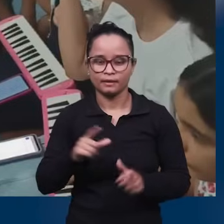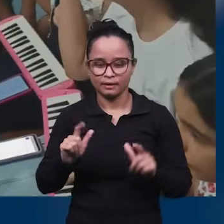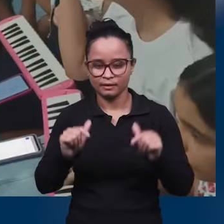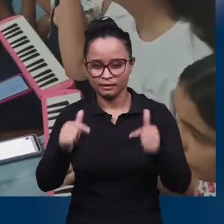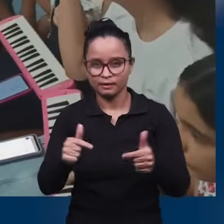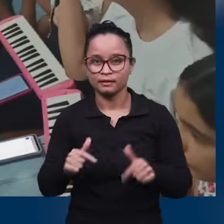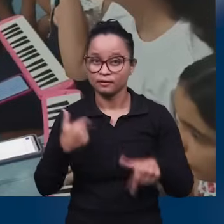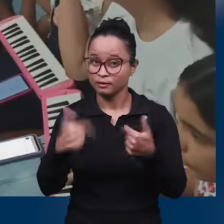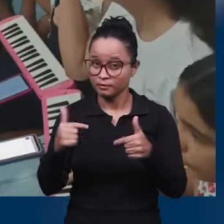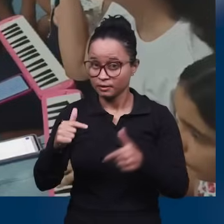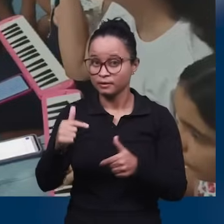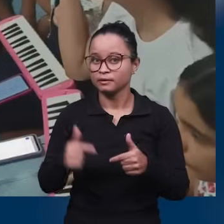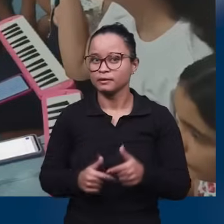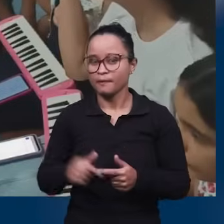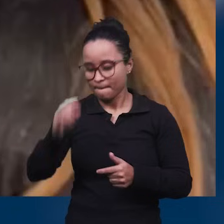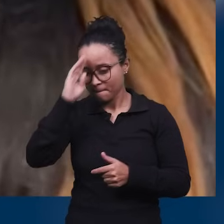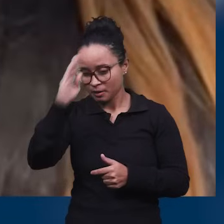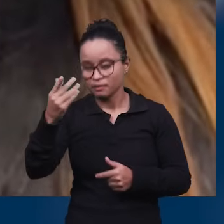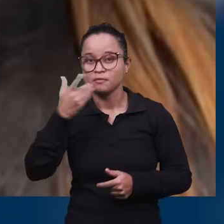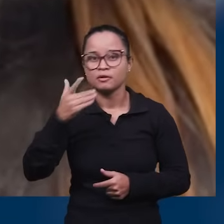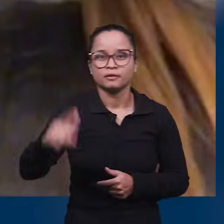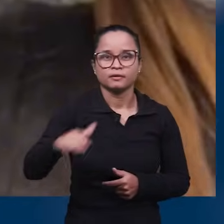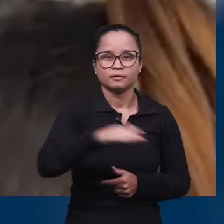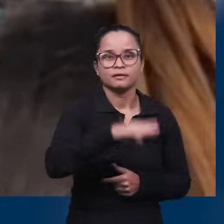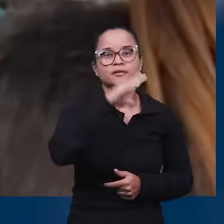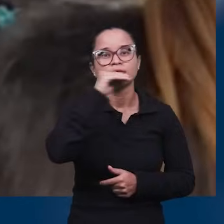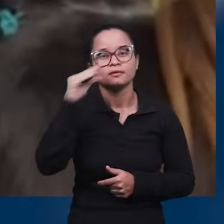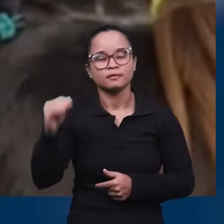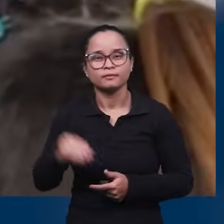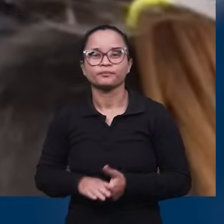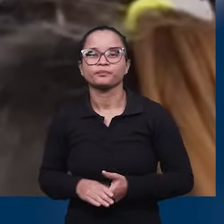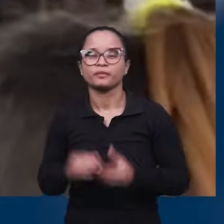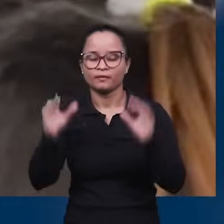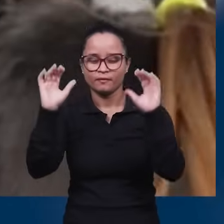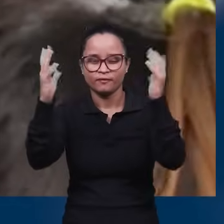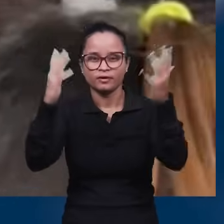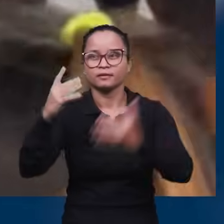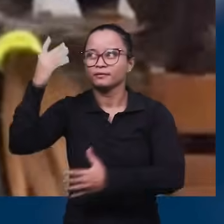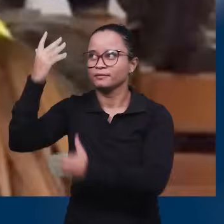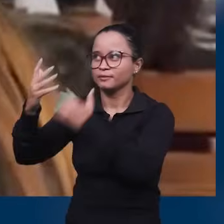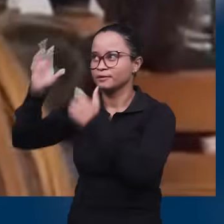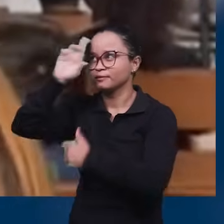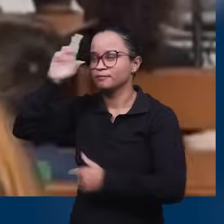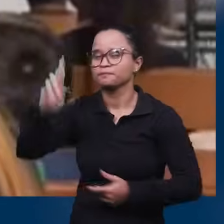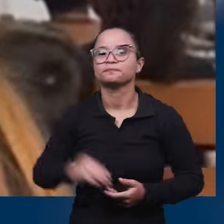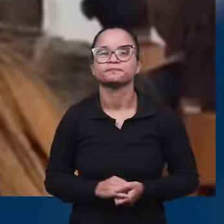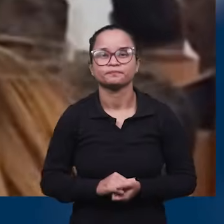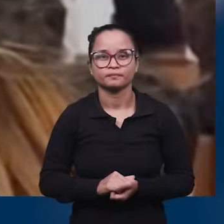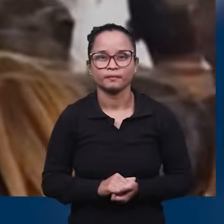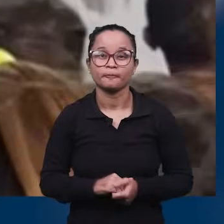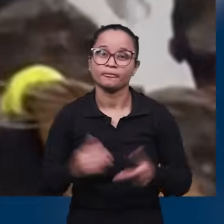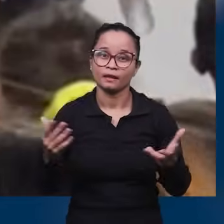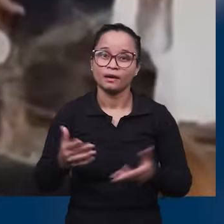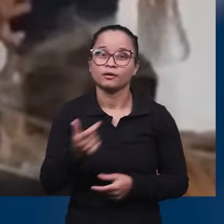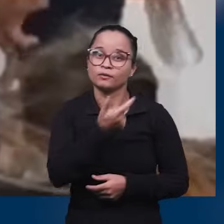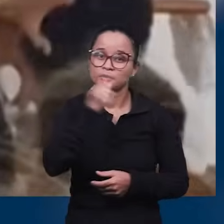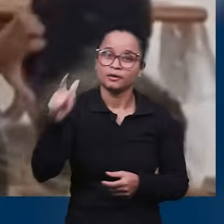para a cidade de Porto Franco do Maranhão, onde ali as crianças estiveram envolvidas, o trabalho é novo e o Senhor operou uma grande